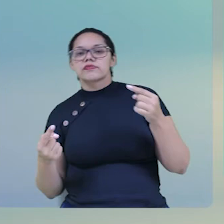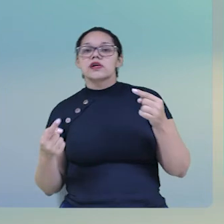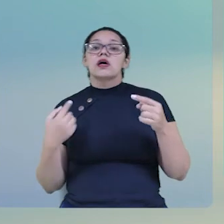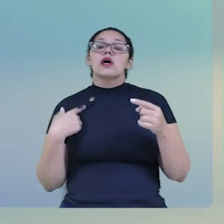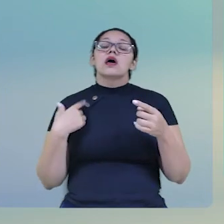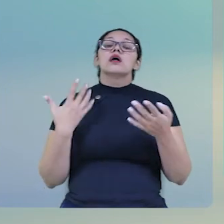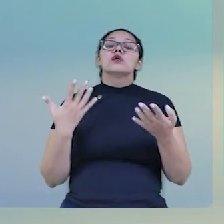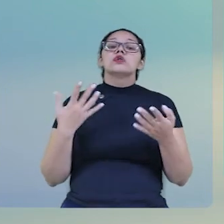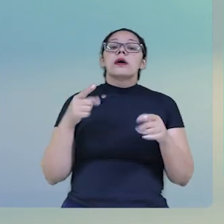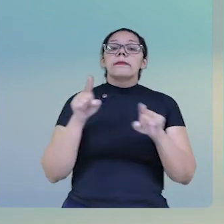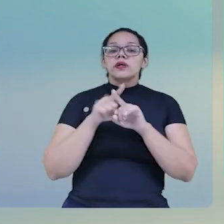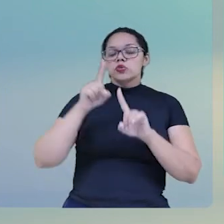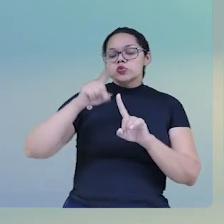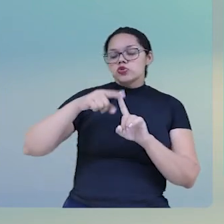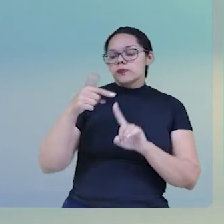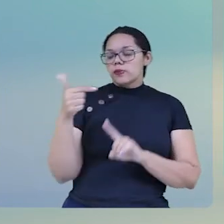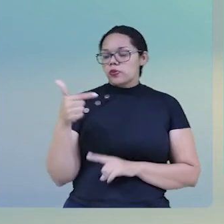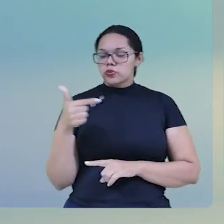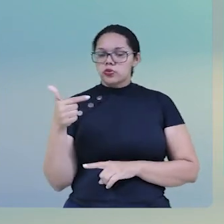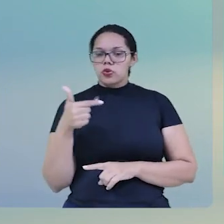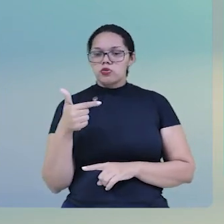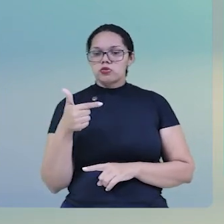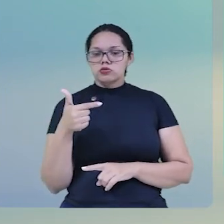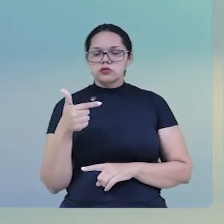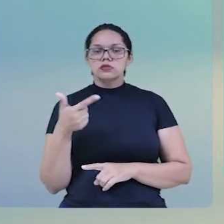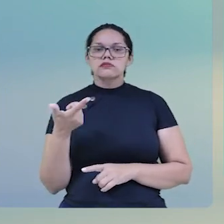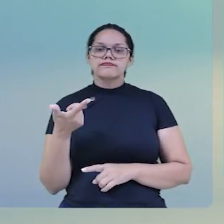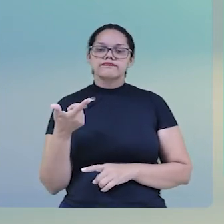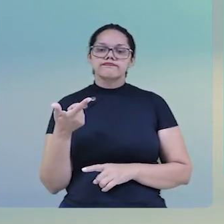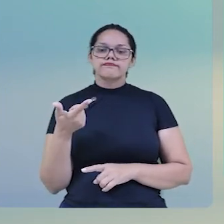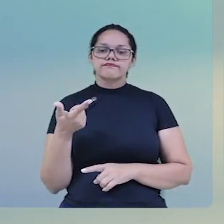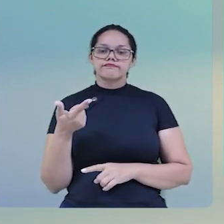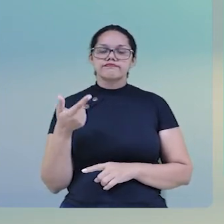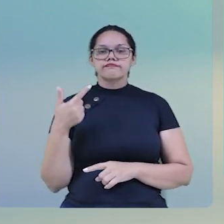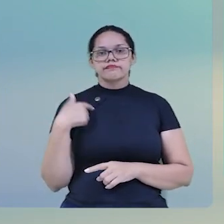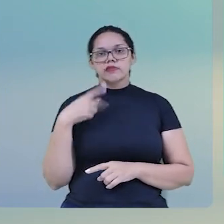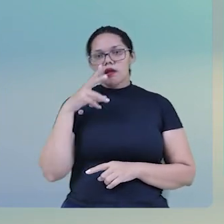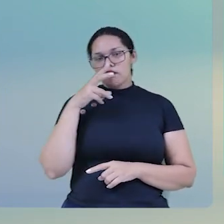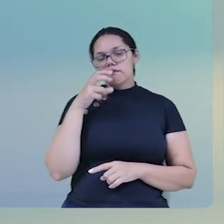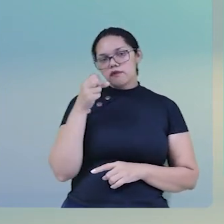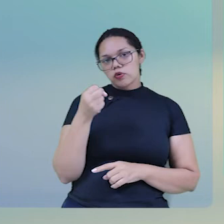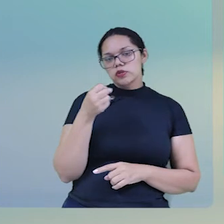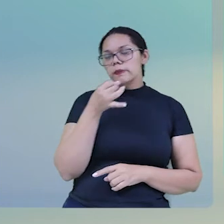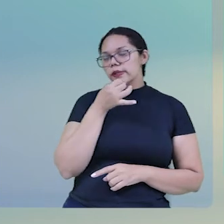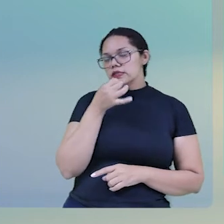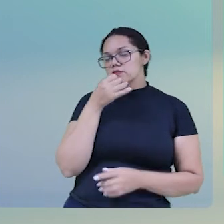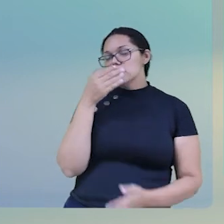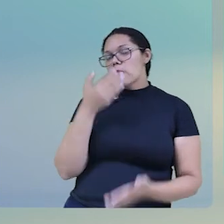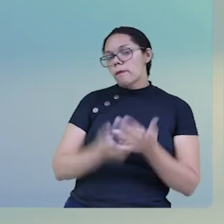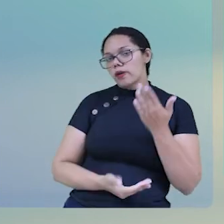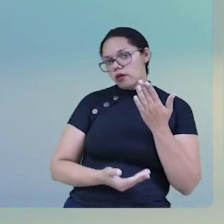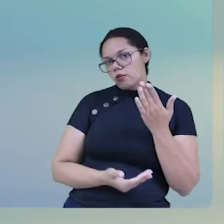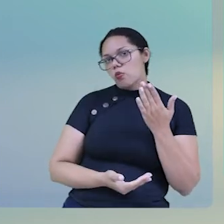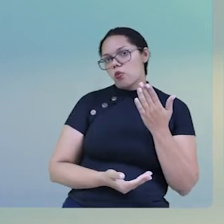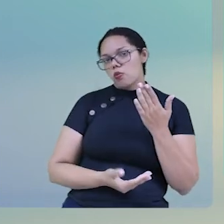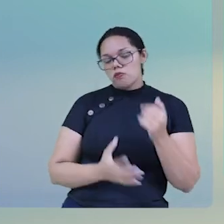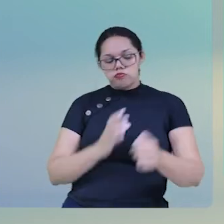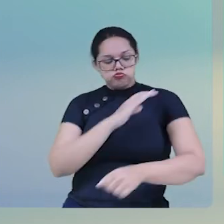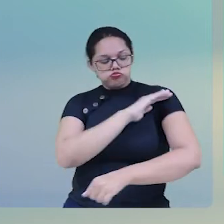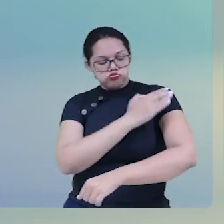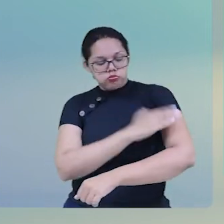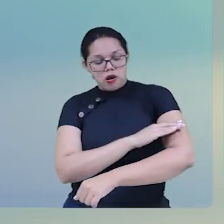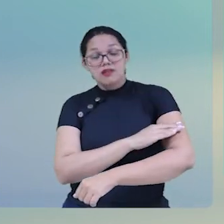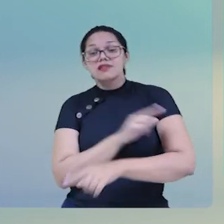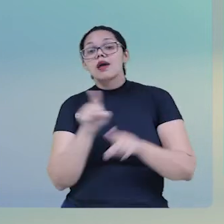2, diretamente relacionado ao decréscimo da força. Então, se eu perco massa muscular, eu perco